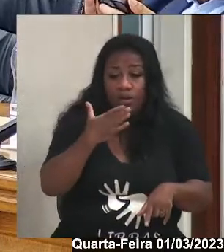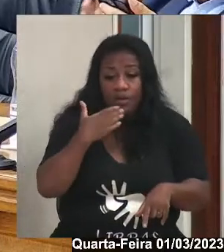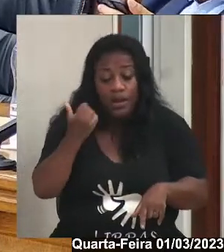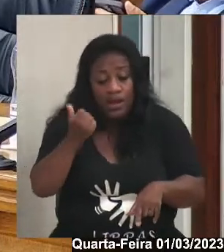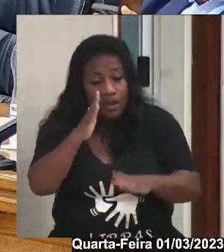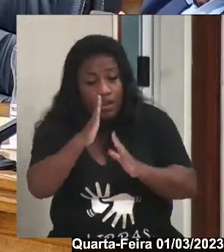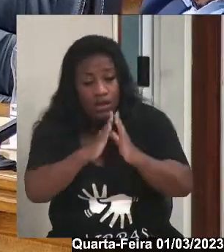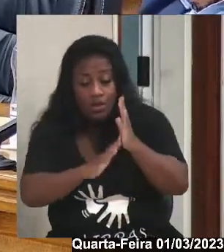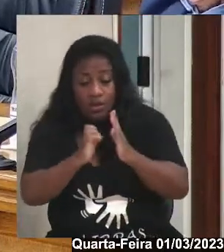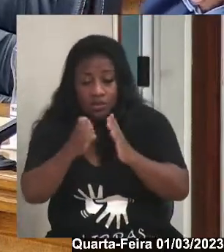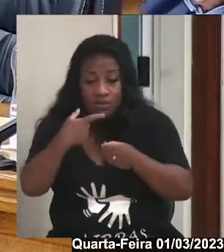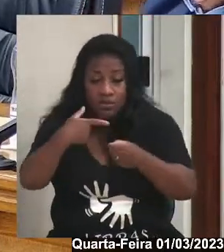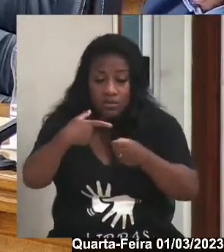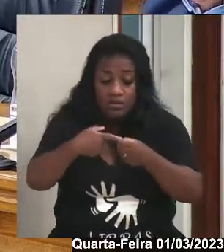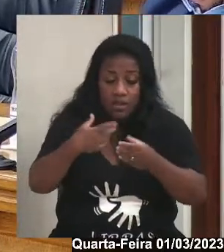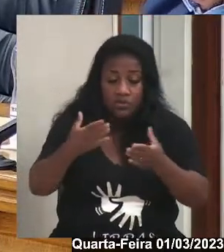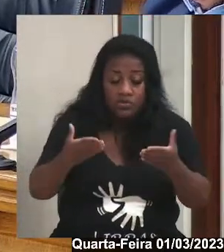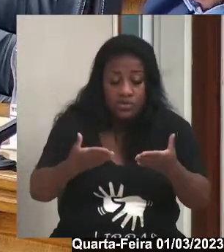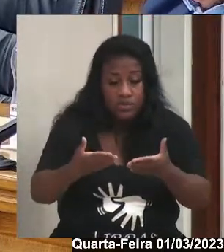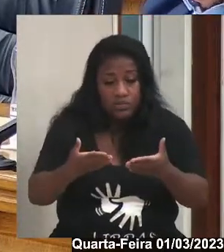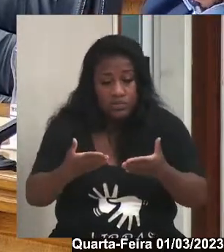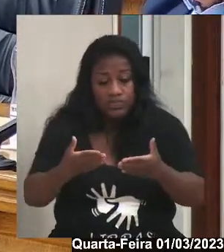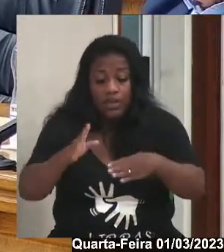tem uma